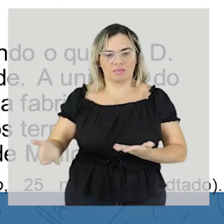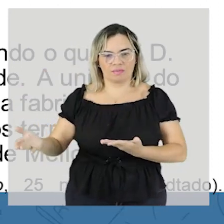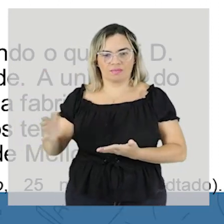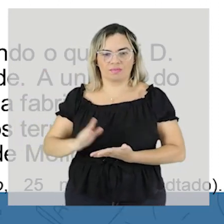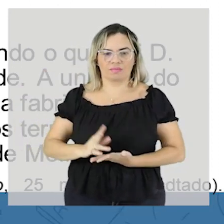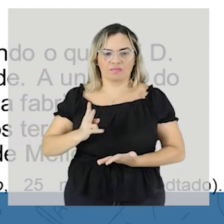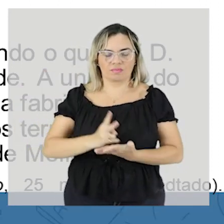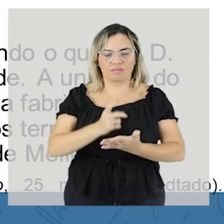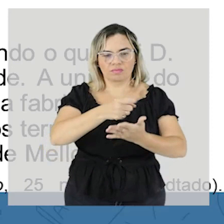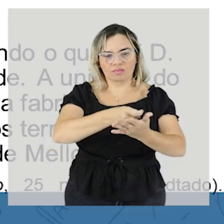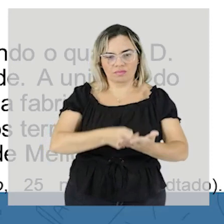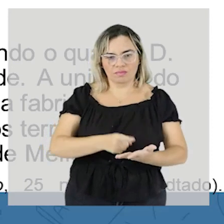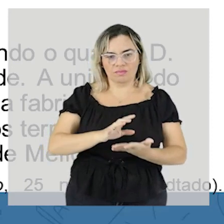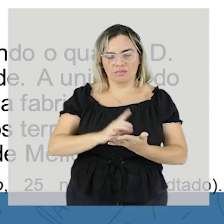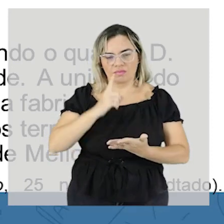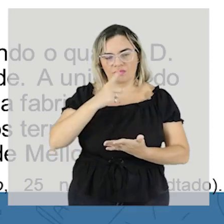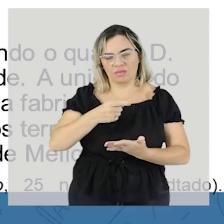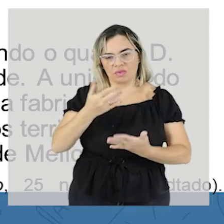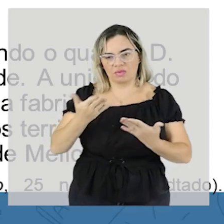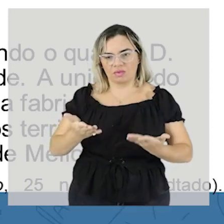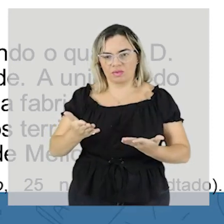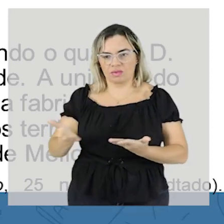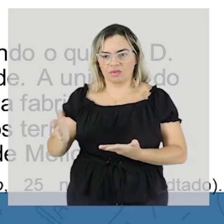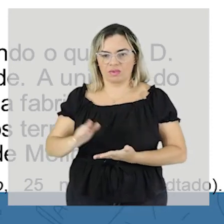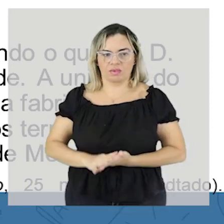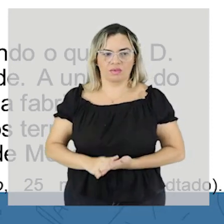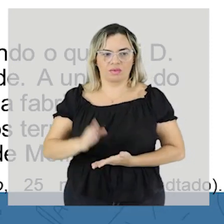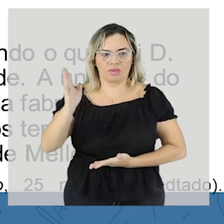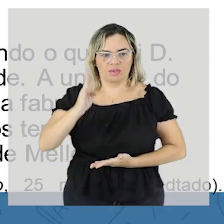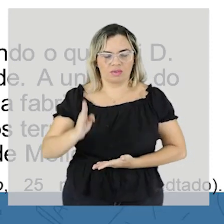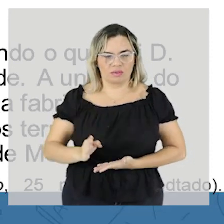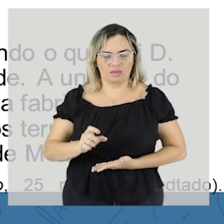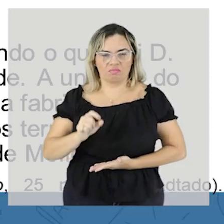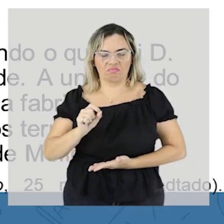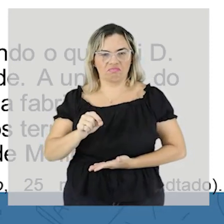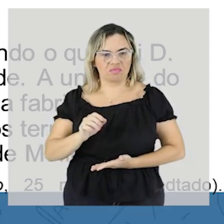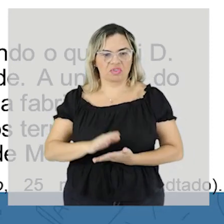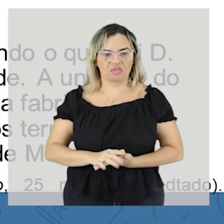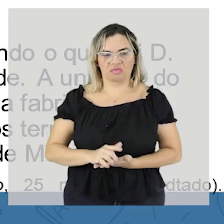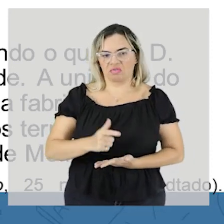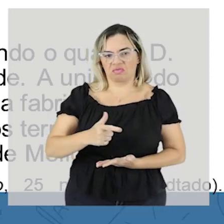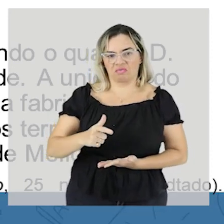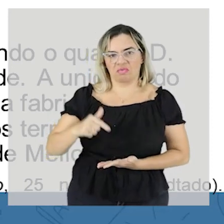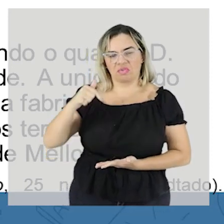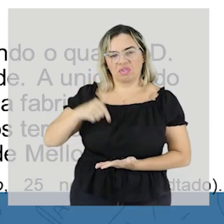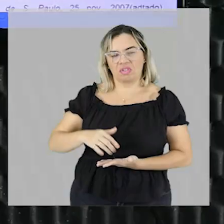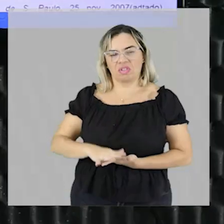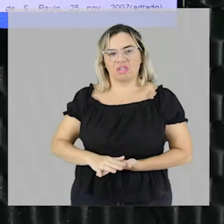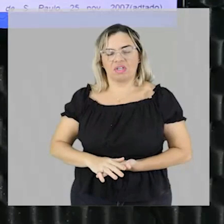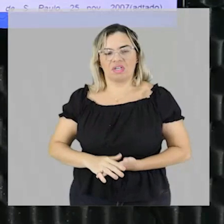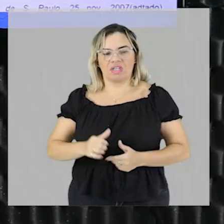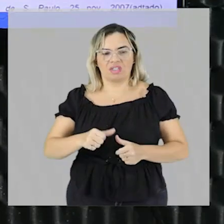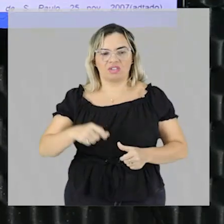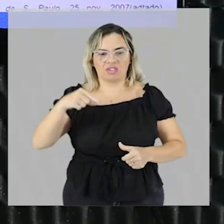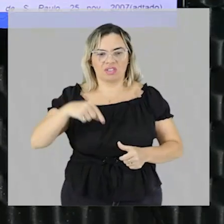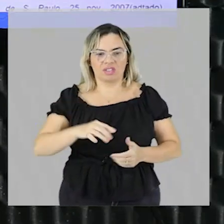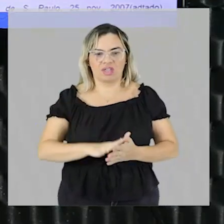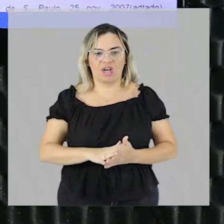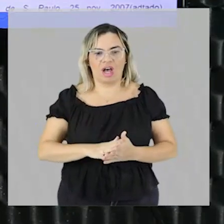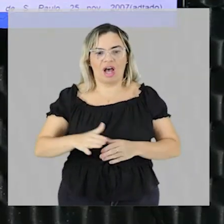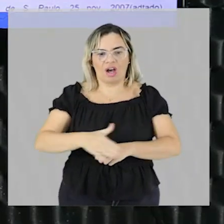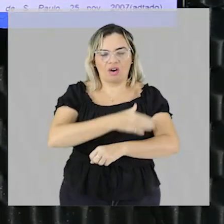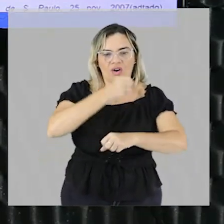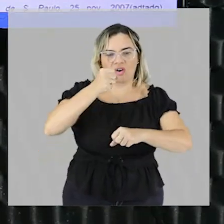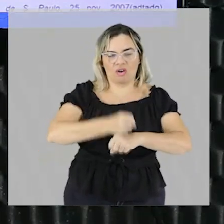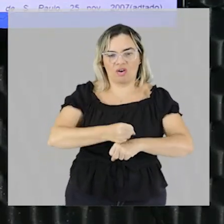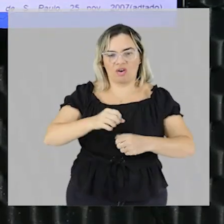se fragmentaria, como se fragmentou a parte espanhola da América. Teríamos, em vez do Brasil